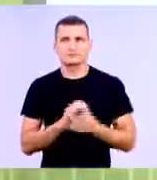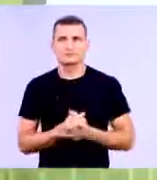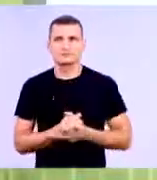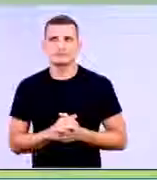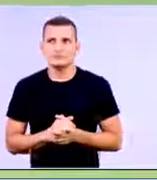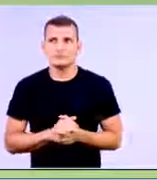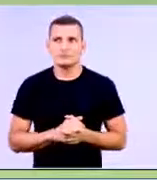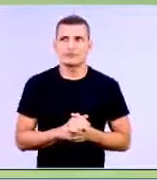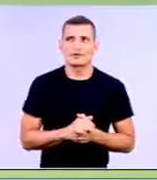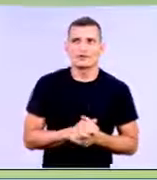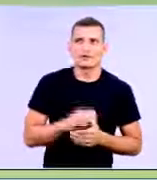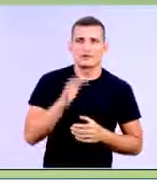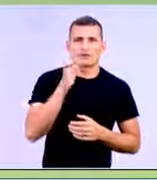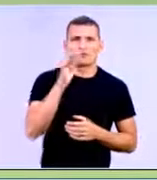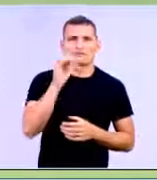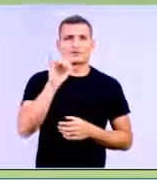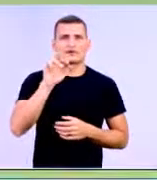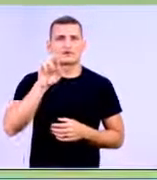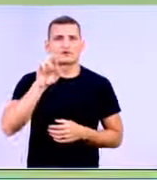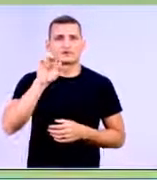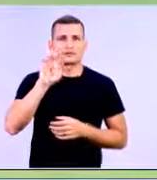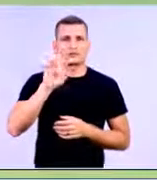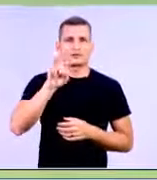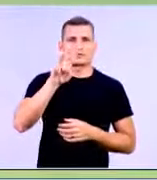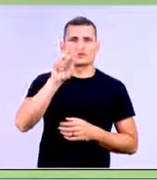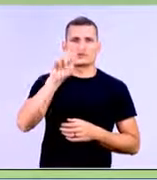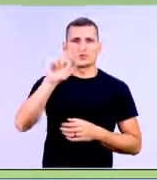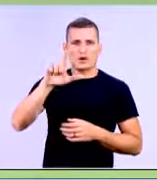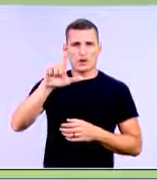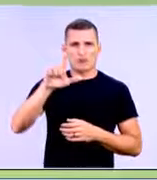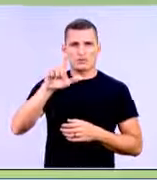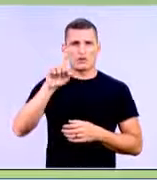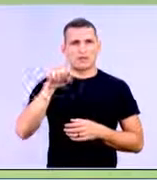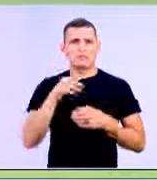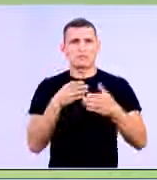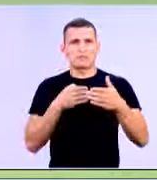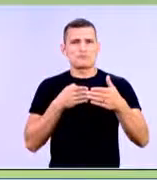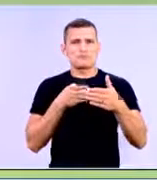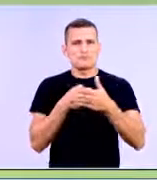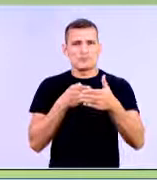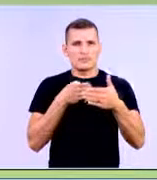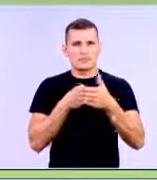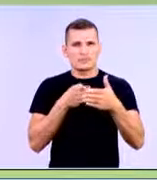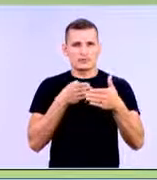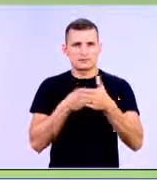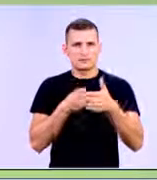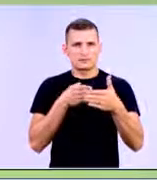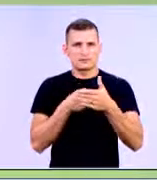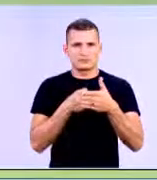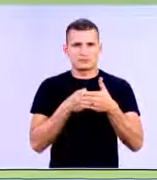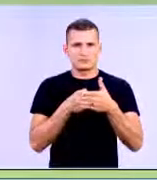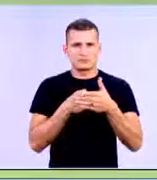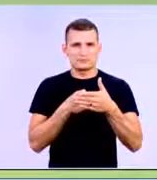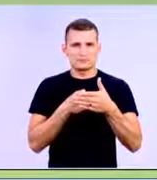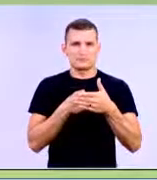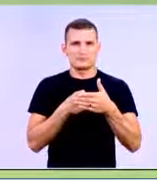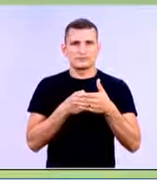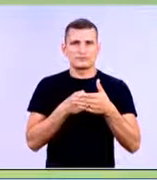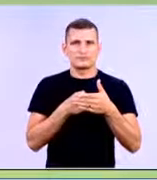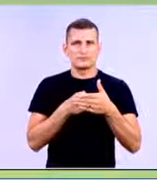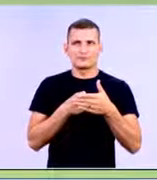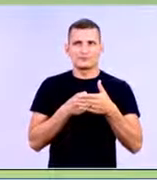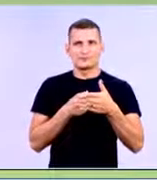um firewall, não é? Firewall nada mais é do que uma barreira, um obstáculo, como está aqui. É